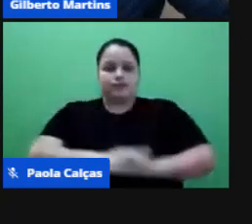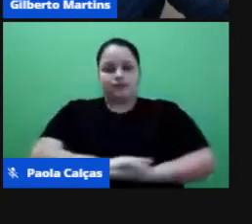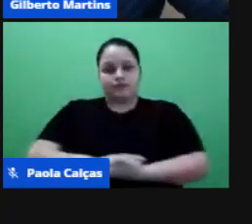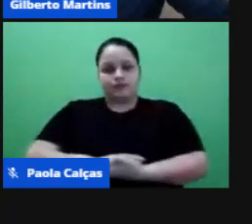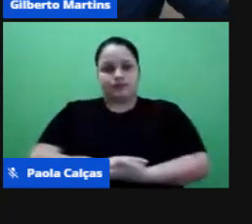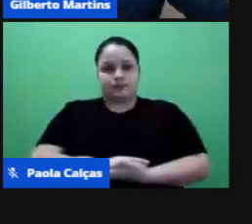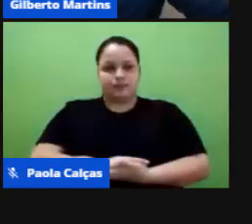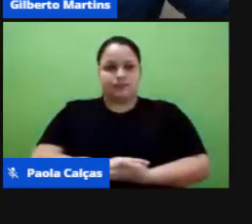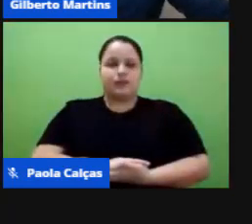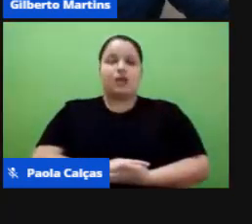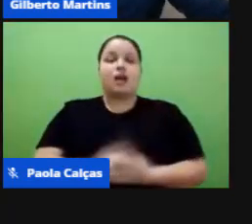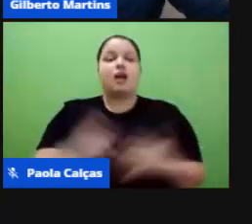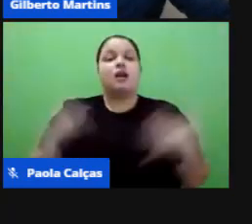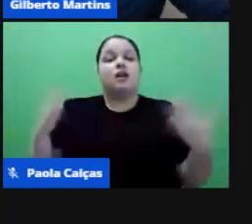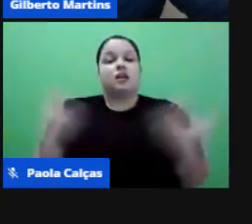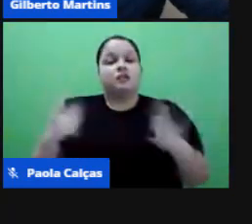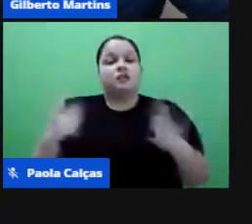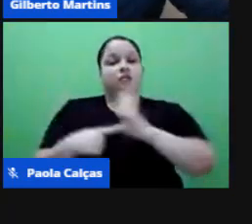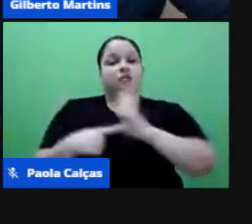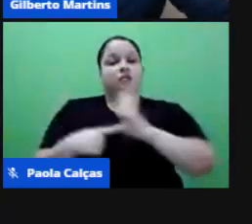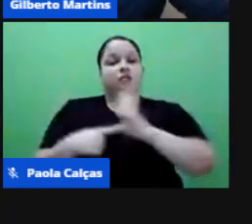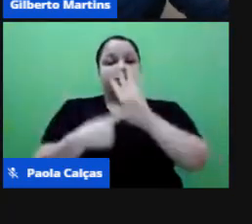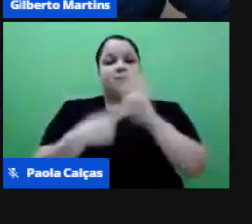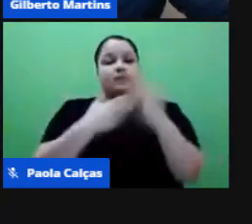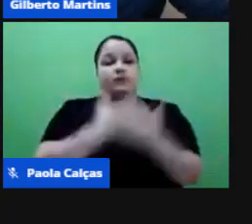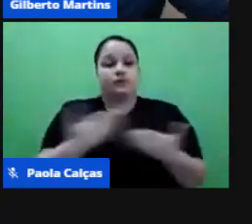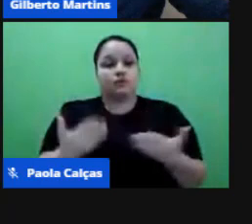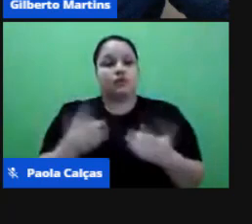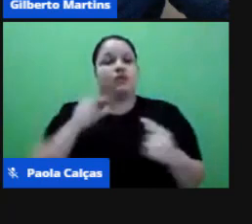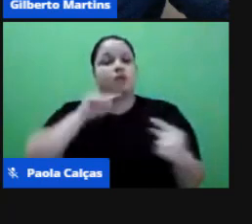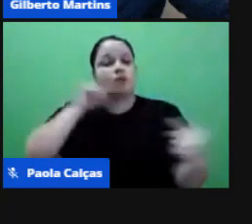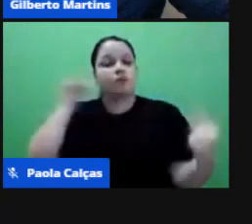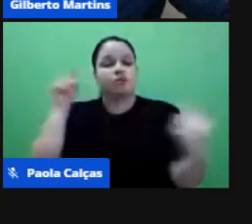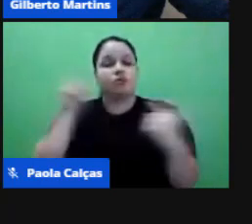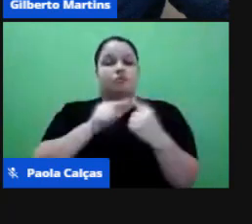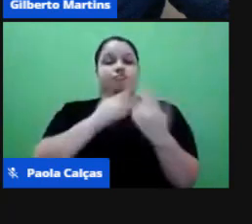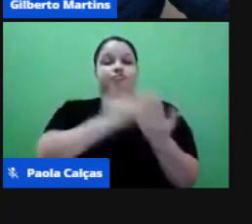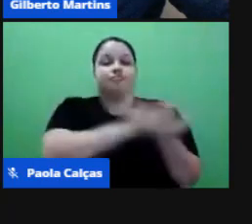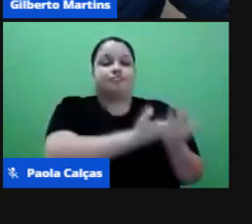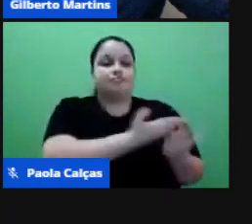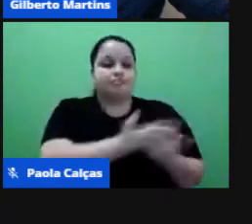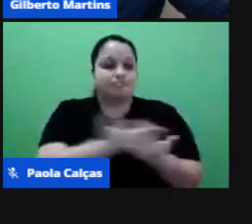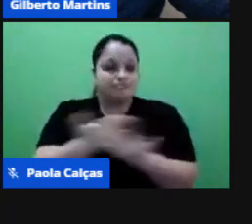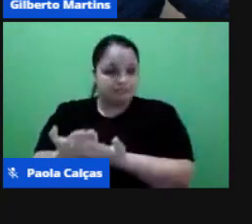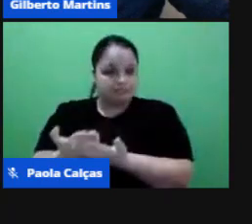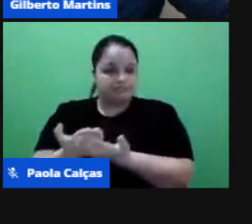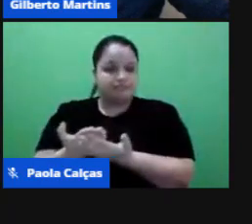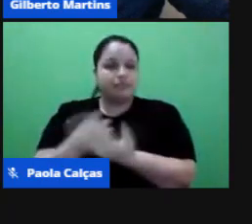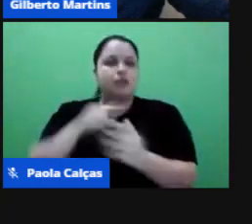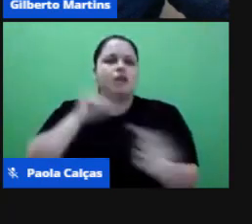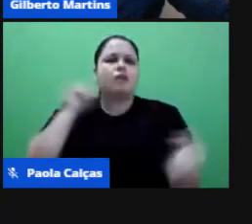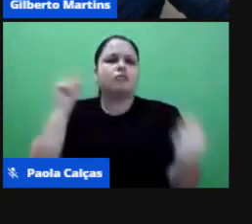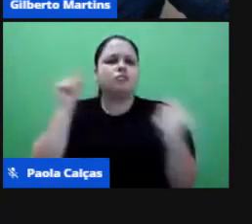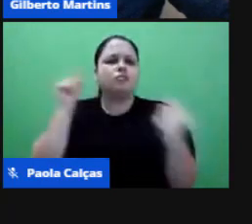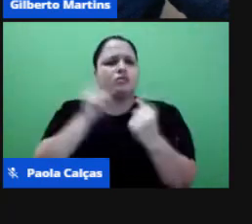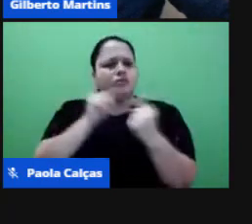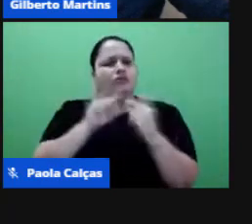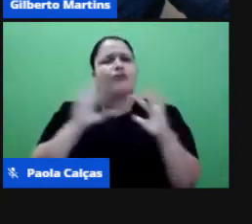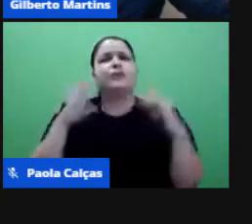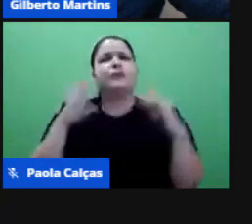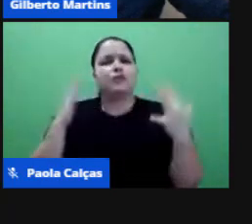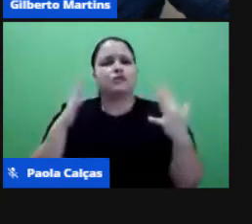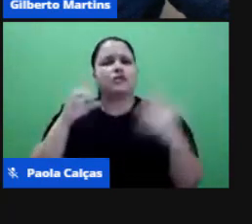Agora nós vamos apresentar para vocês o objetivo dessa formação. O objetivo da formação